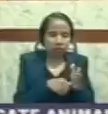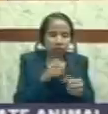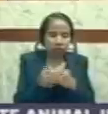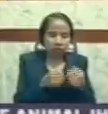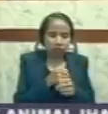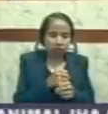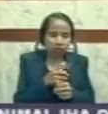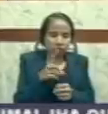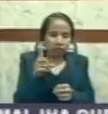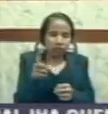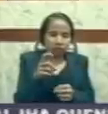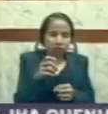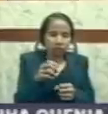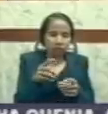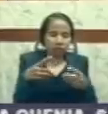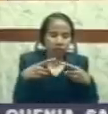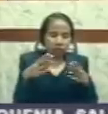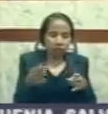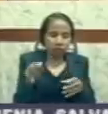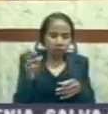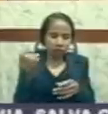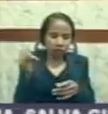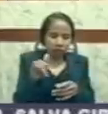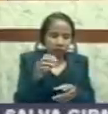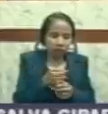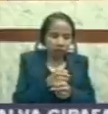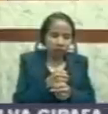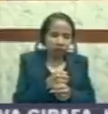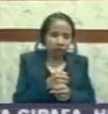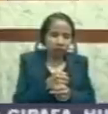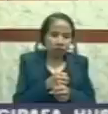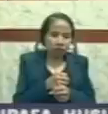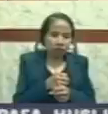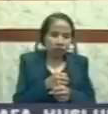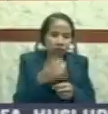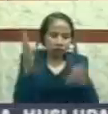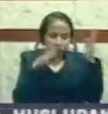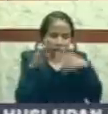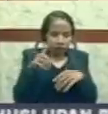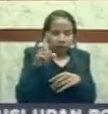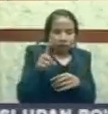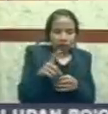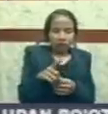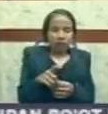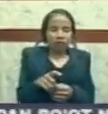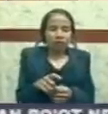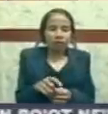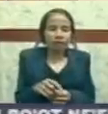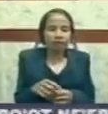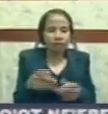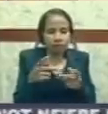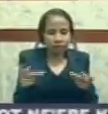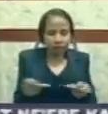ida, deputado, senhor, foi questão ida, tinha ida, foi falei. Eu acompanho de dia com ida, né, âmbito e dia. Pronto,